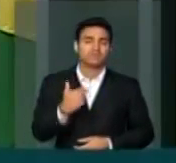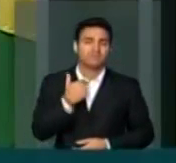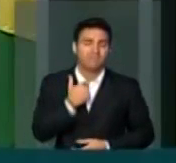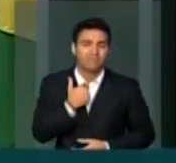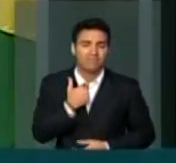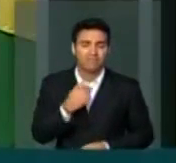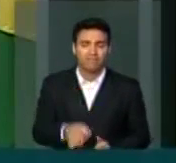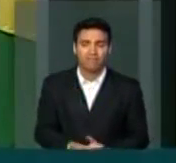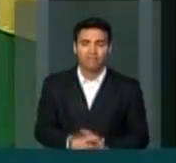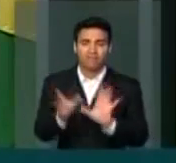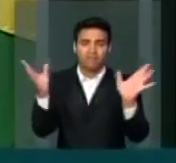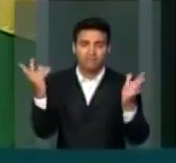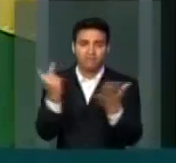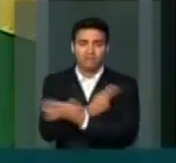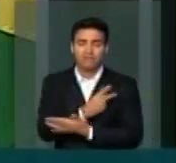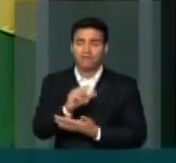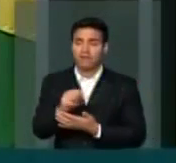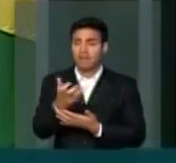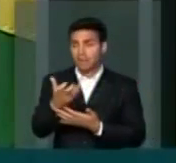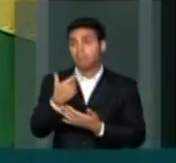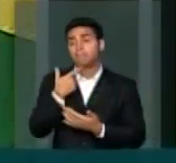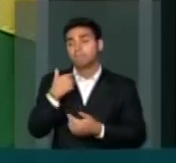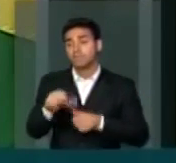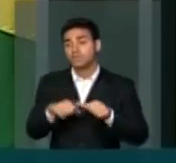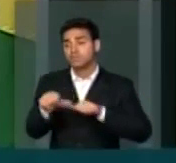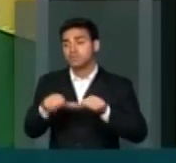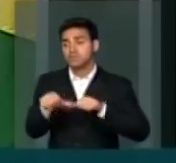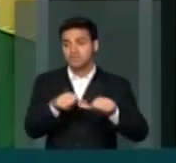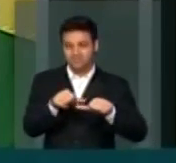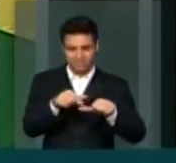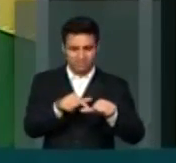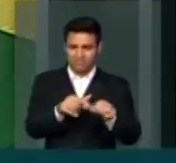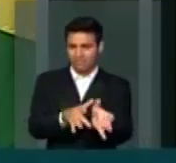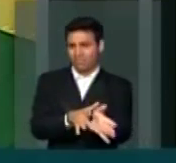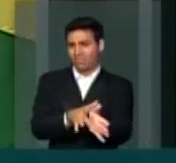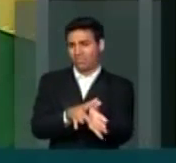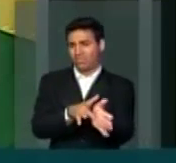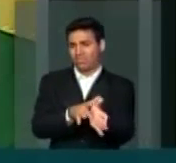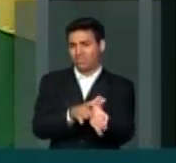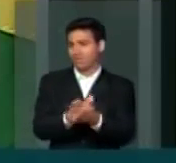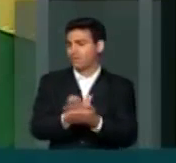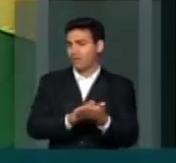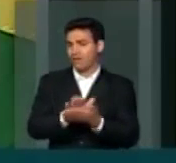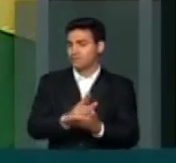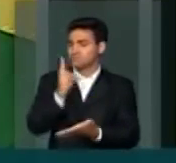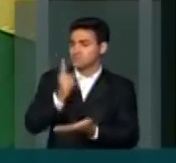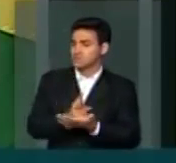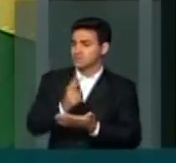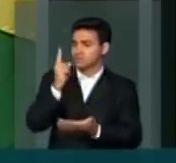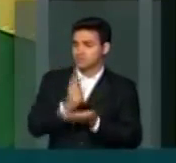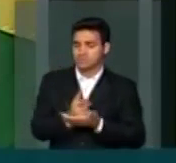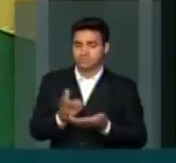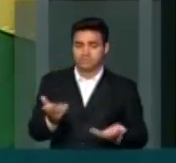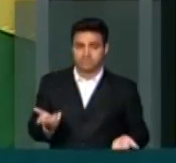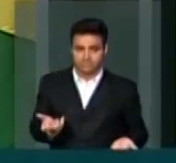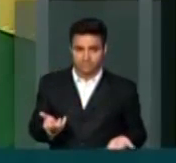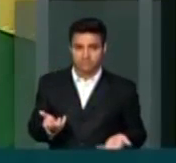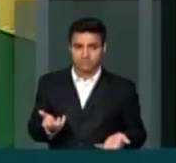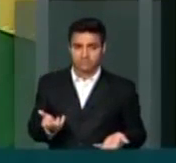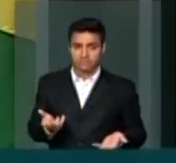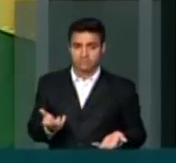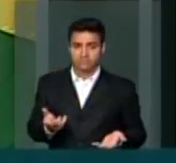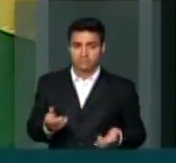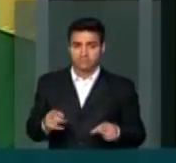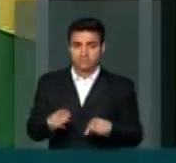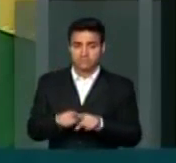capturado por uma teia de mudanças que nada mudam, permitindo que se torne real a astúcia de